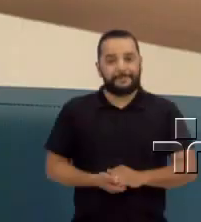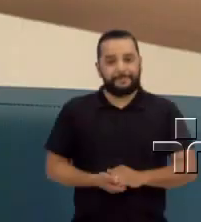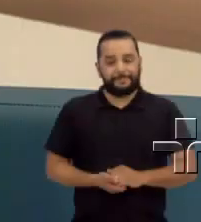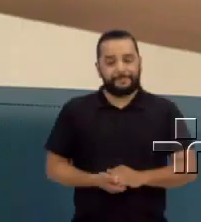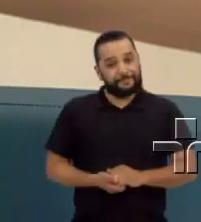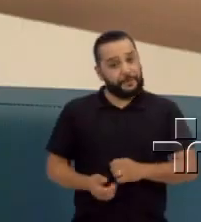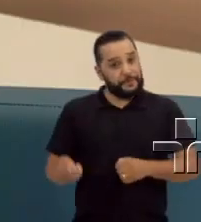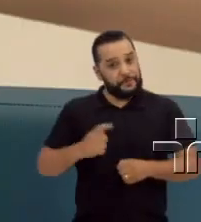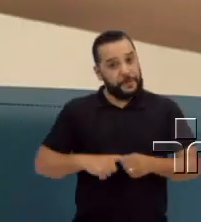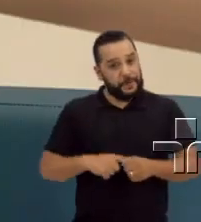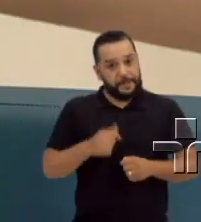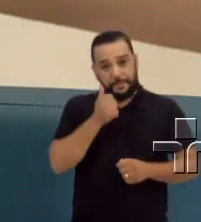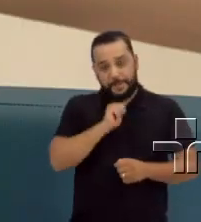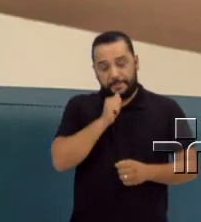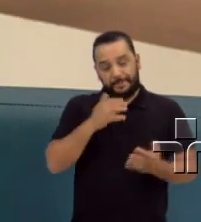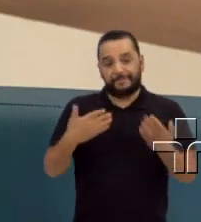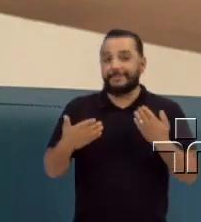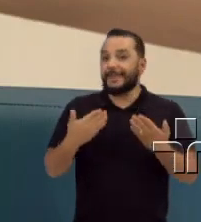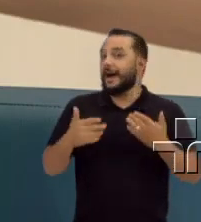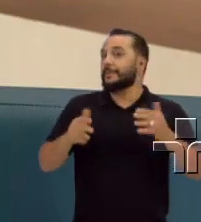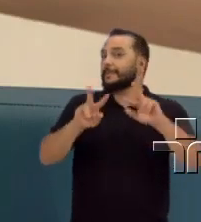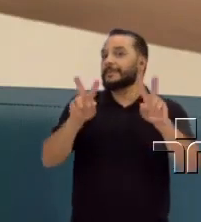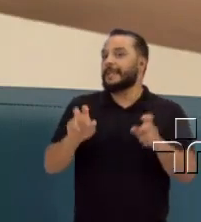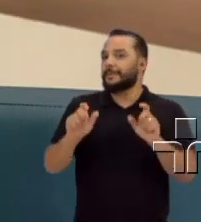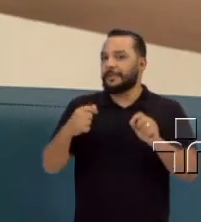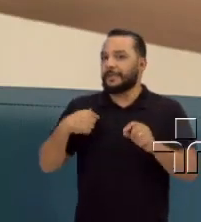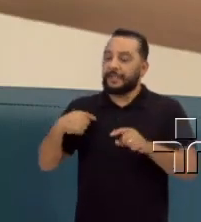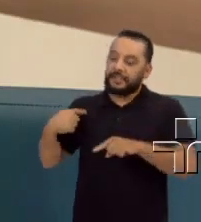Estamos de volta com o Papo de Mãe, falando sobre a